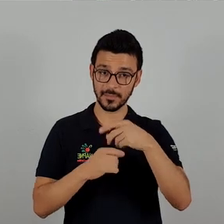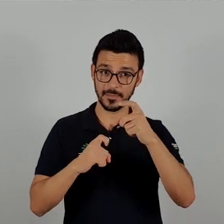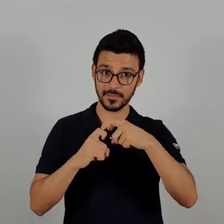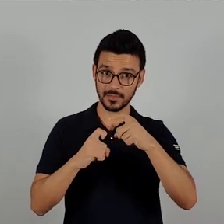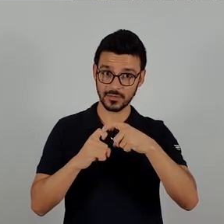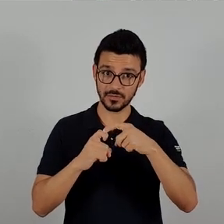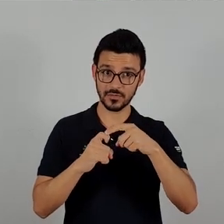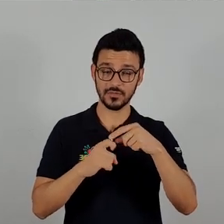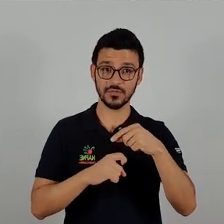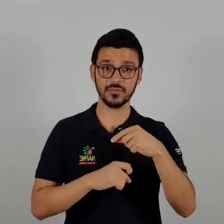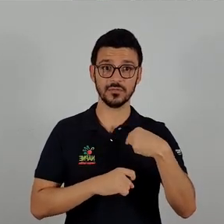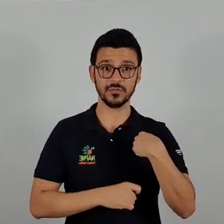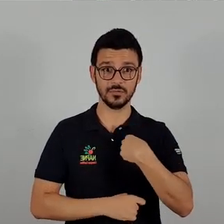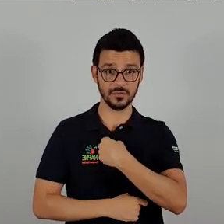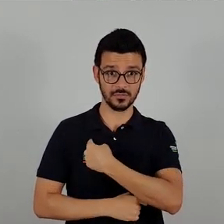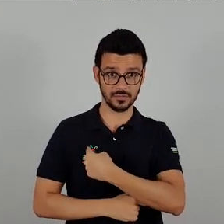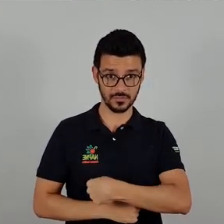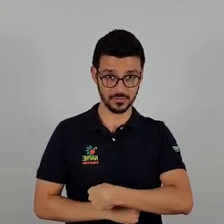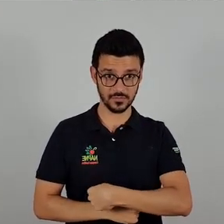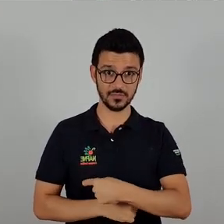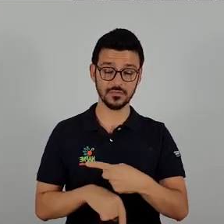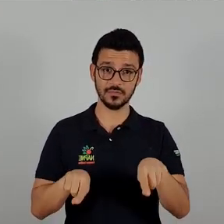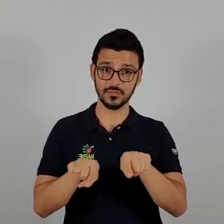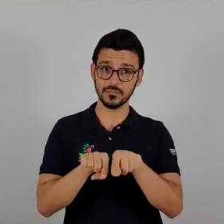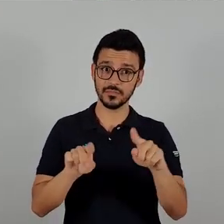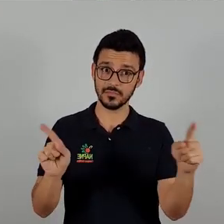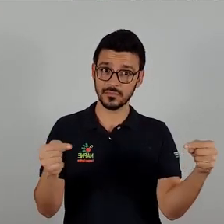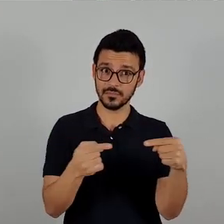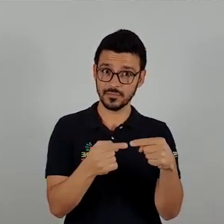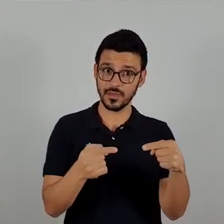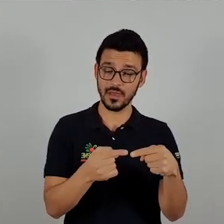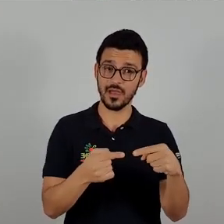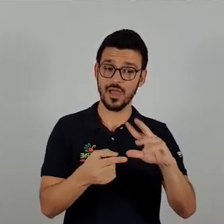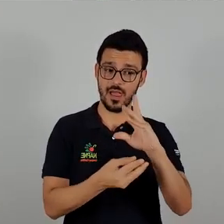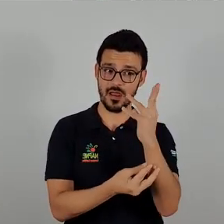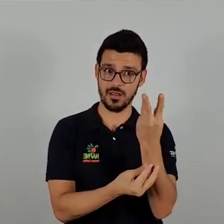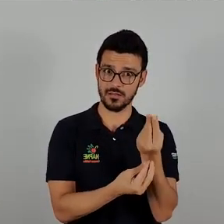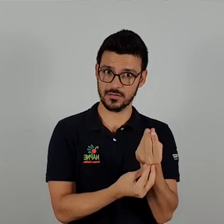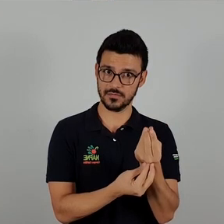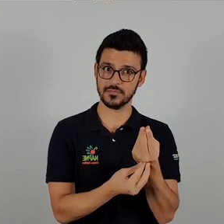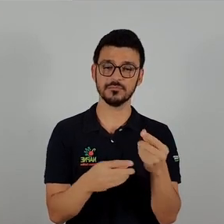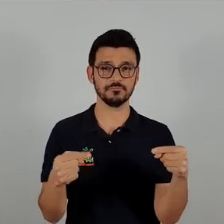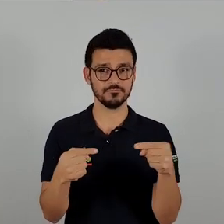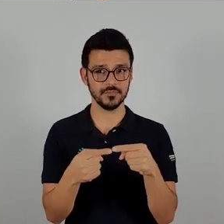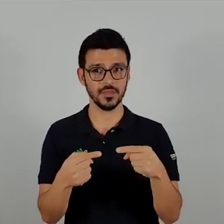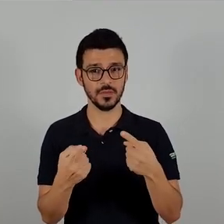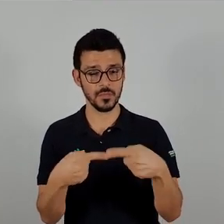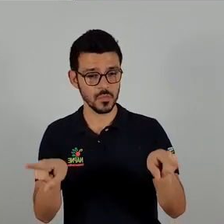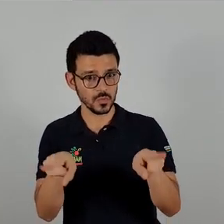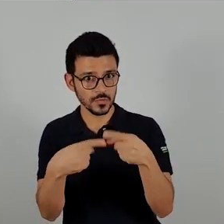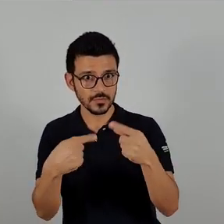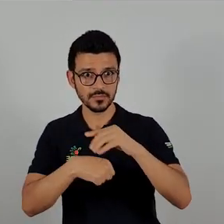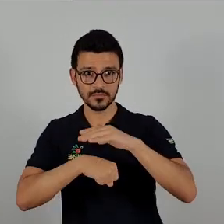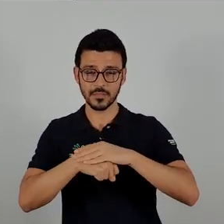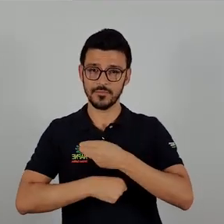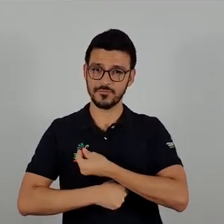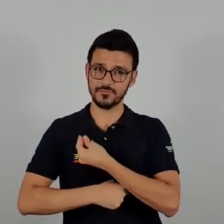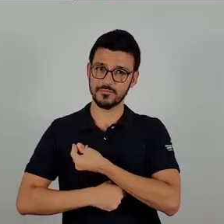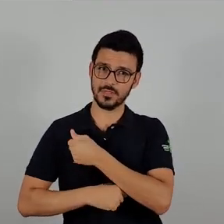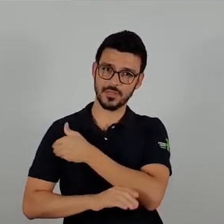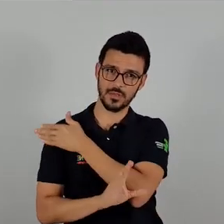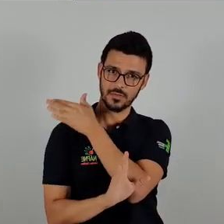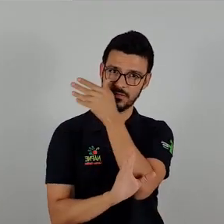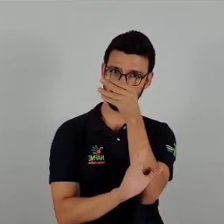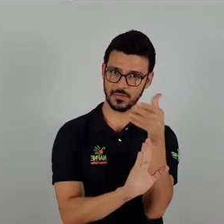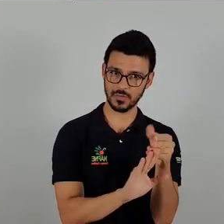da medicina chinesa a gente usa bastante também a música, né? Como uma das artes. Então eu tenho a música como uma arte da minha vida inteira